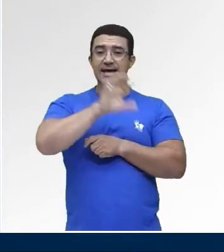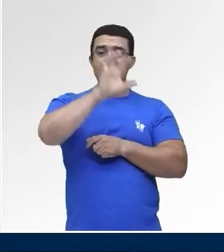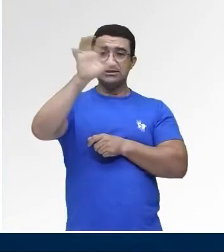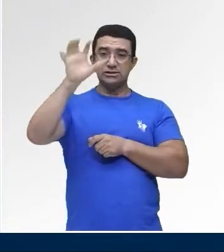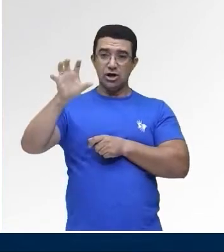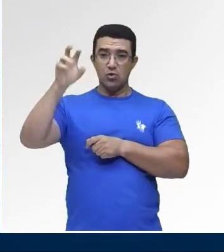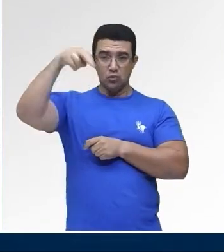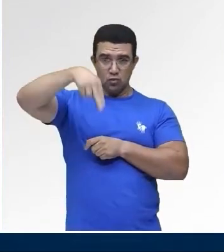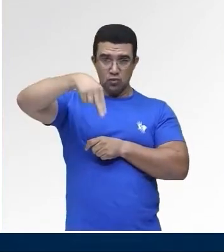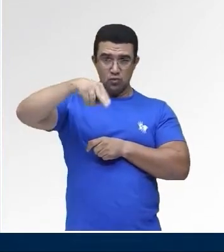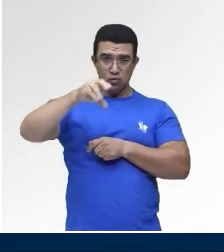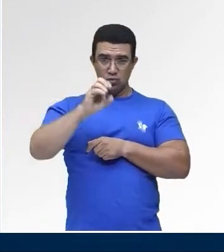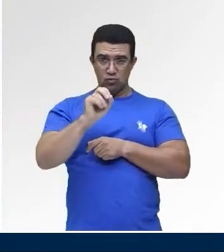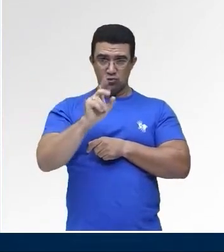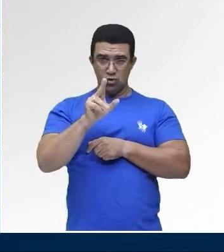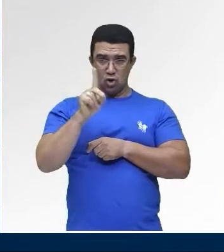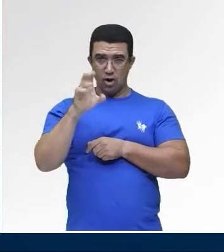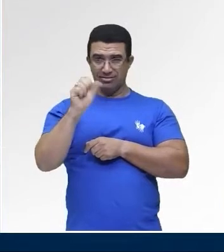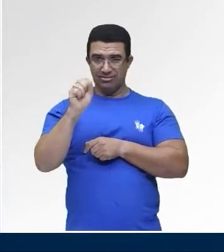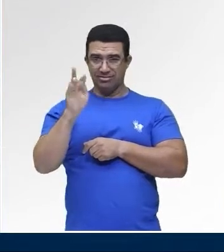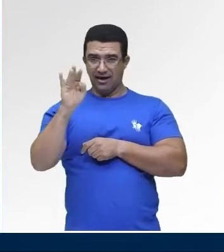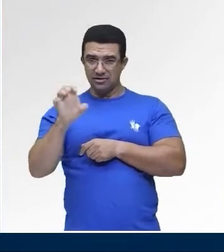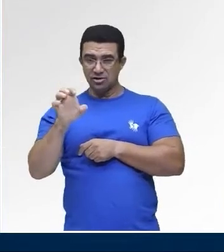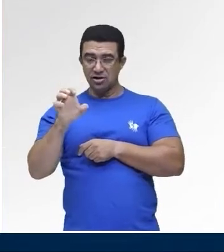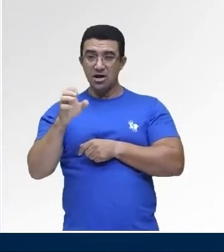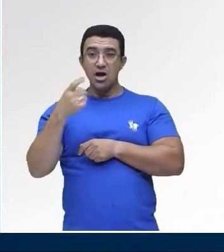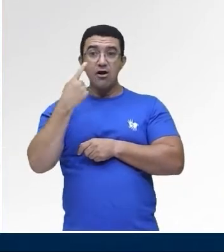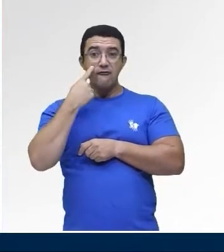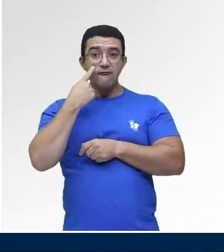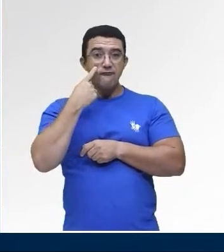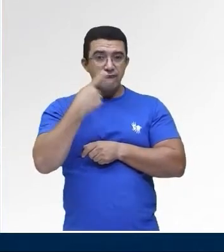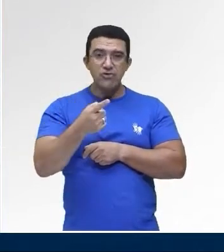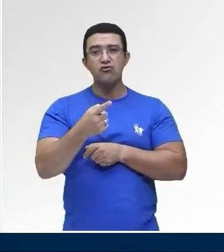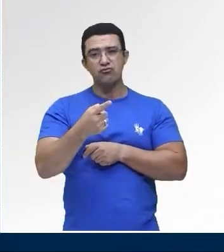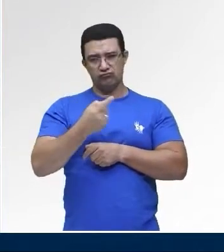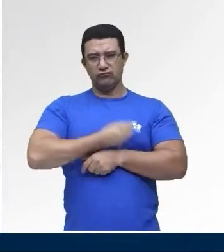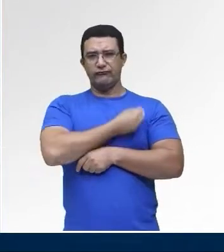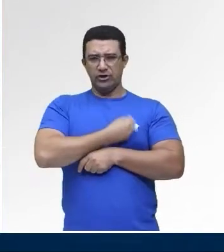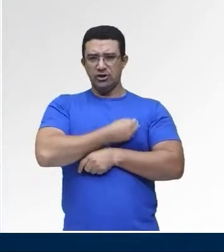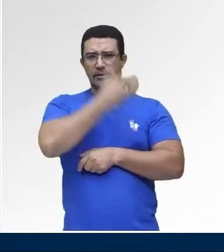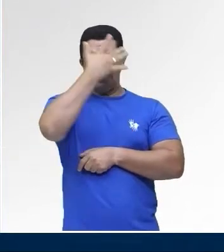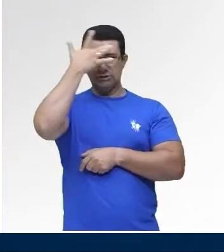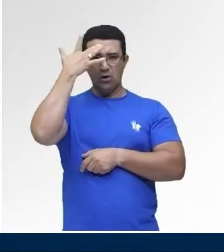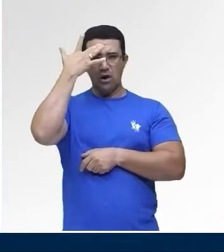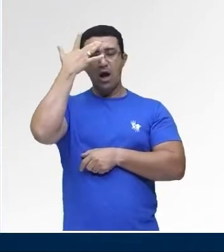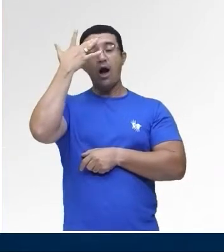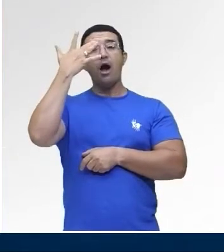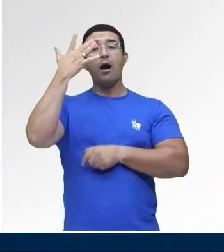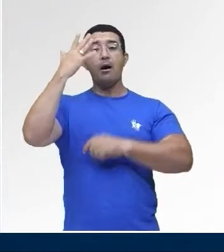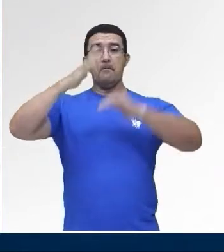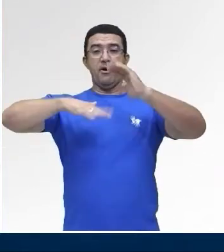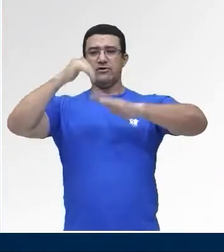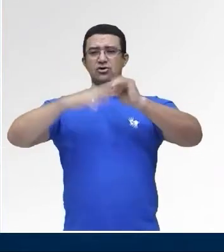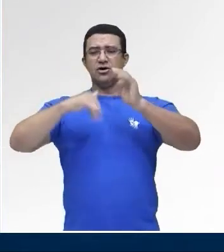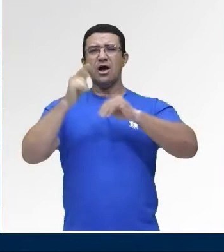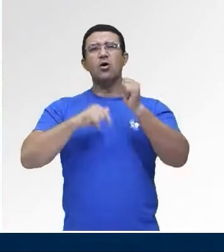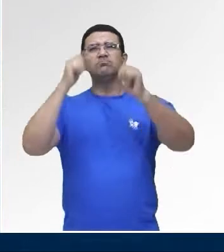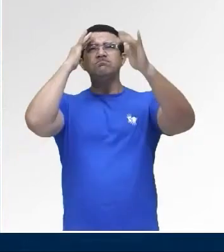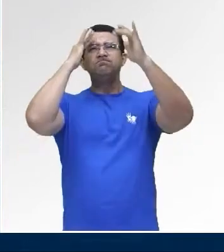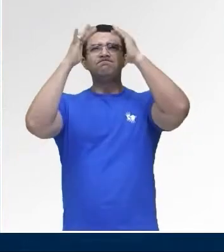reproduzindo uma realidade que ele viveu, que ele viu, né? Então, os artistas, eles têm muito essa questão